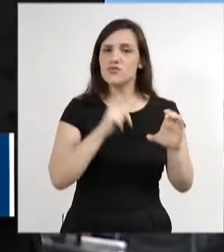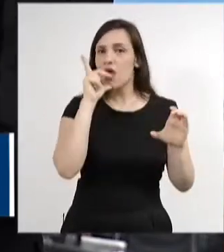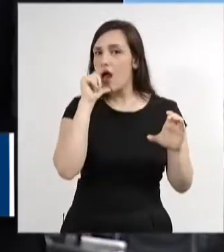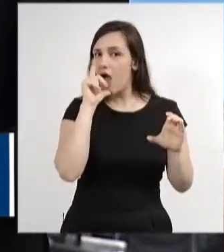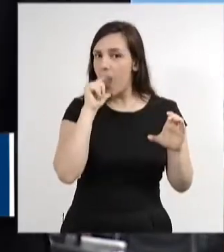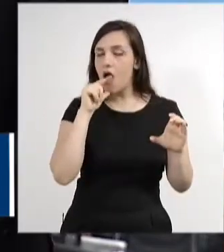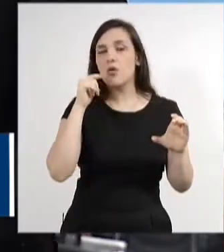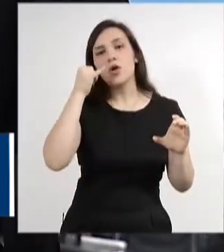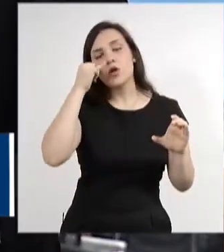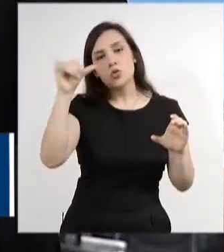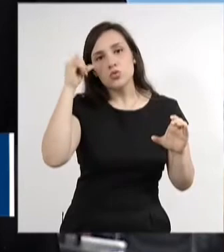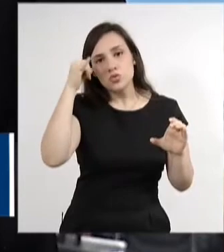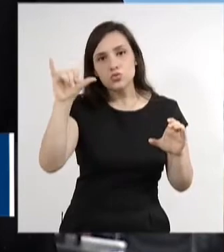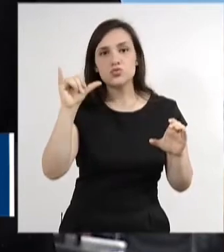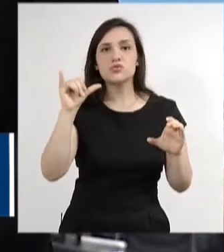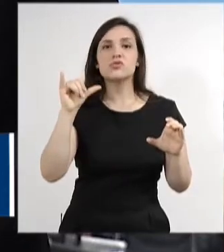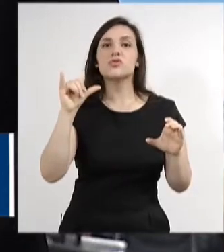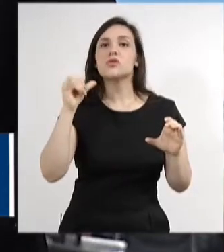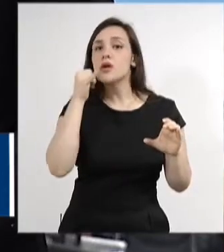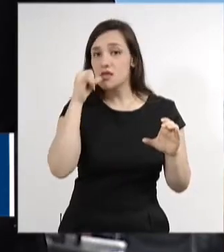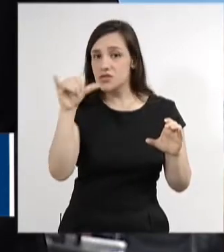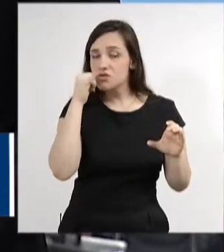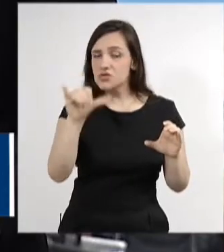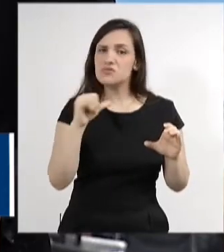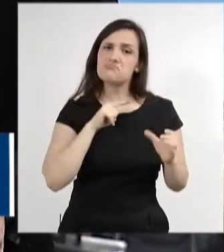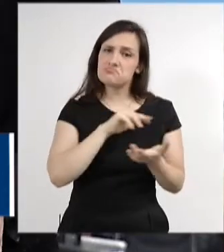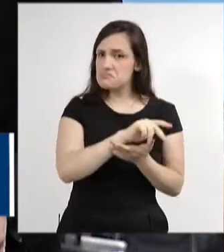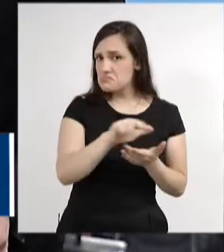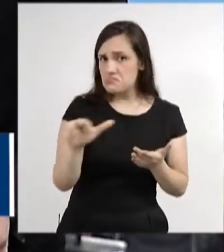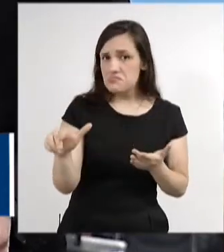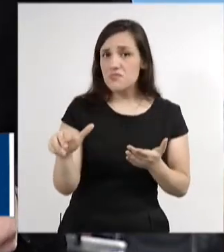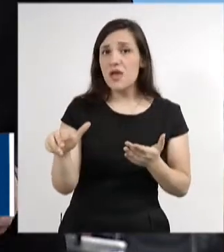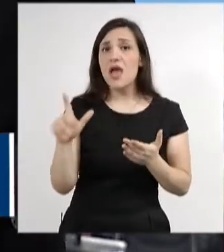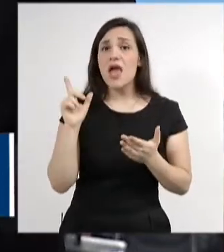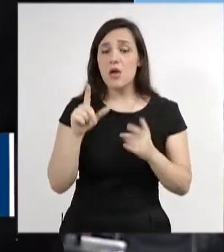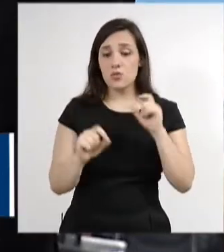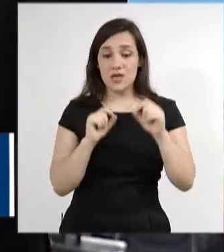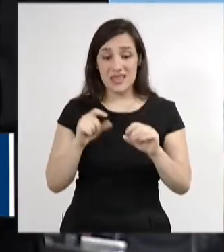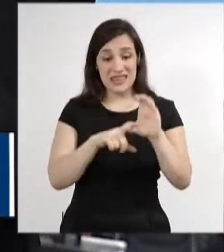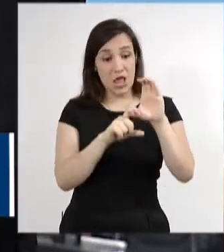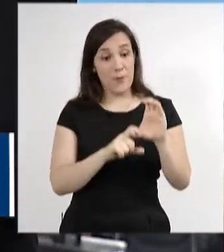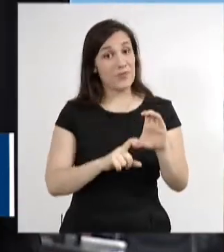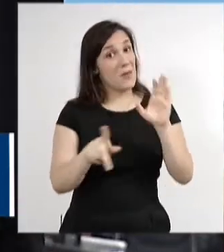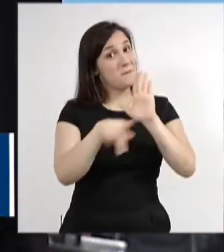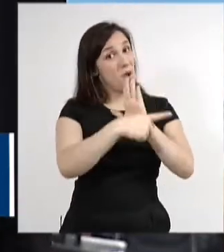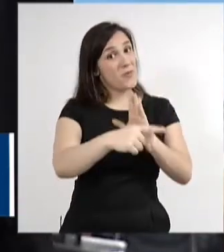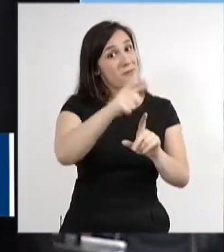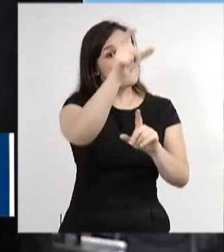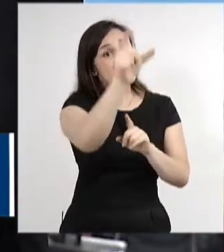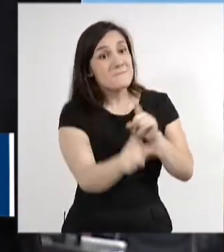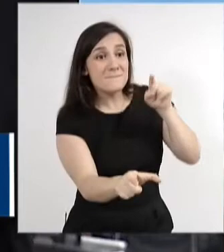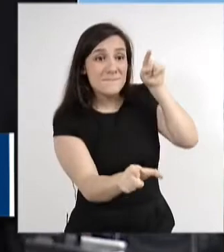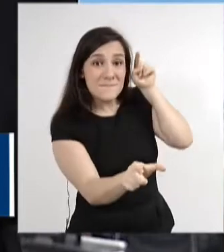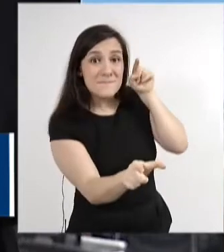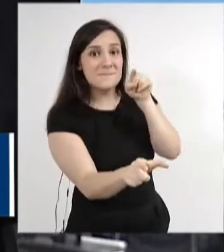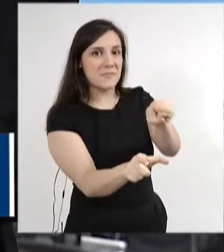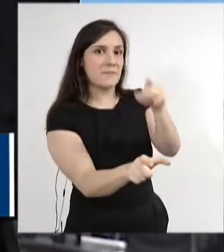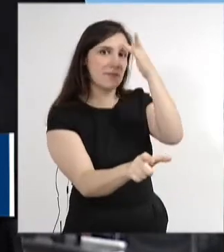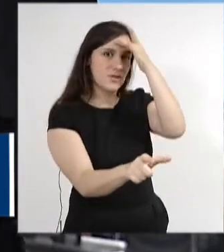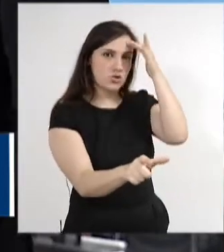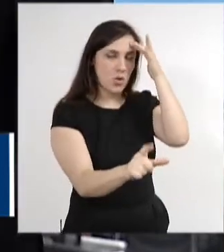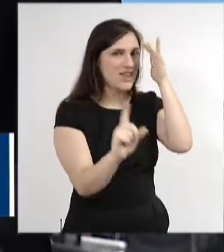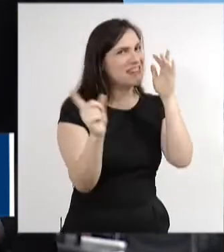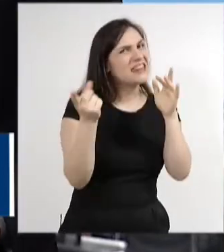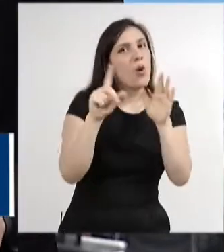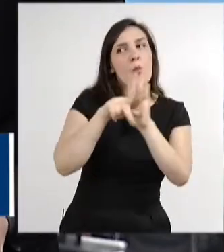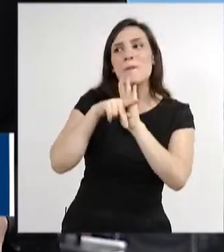ficarem vinculados ao contratante e não ao imóvel. Muitas pessoas têm esse problema, principalmente quem aluga, né, os imóveis. Há a